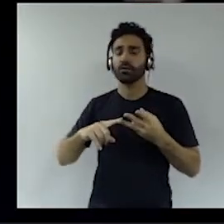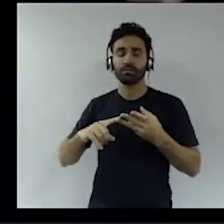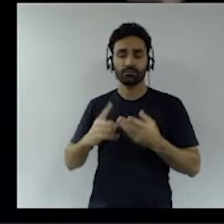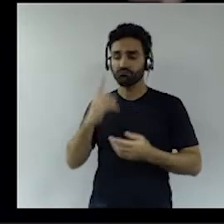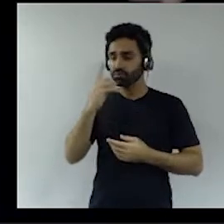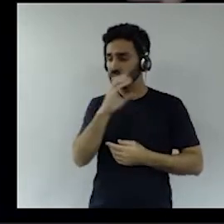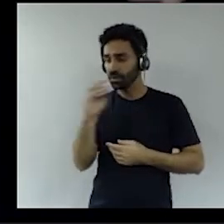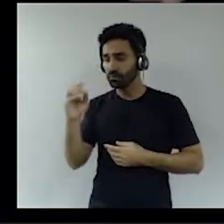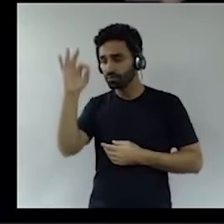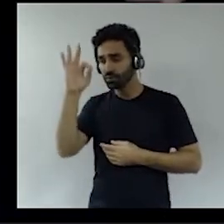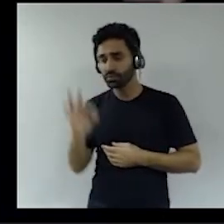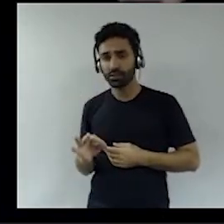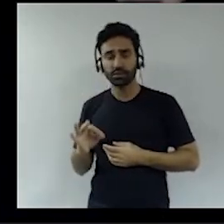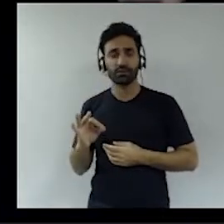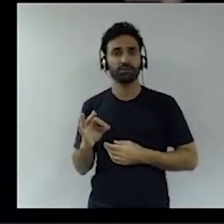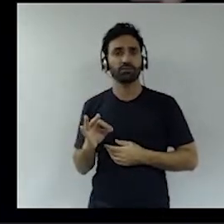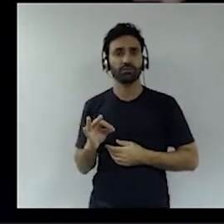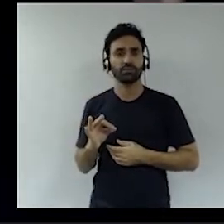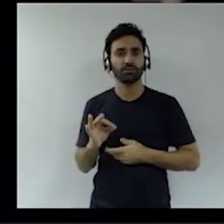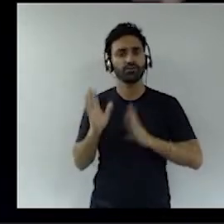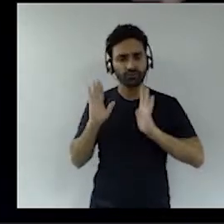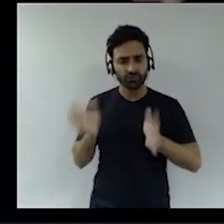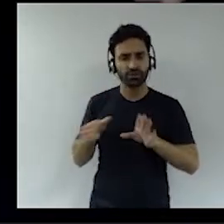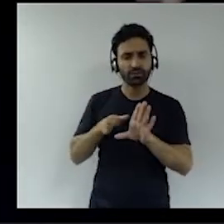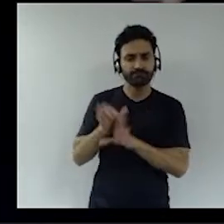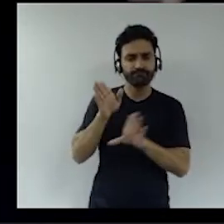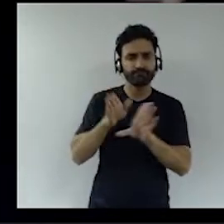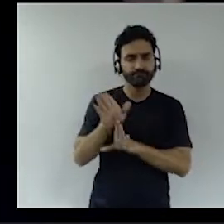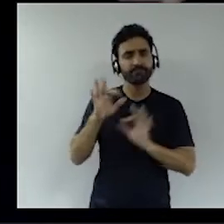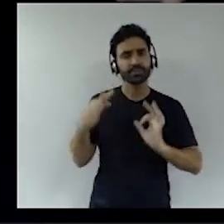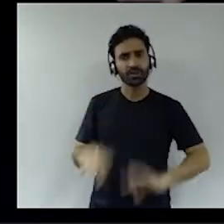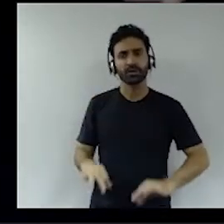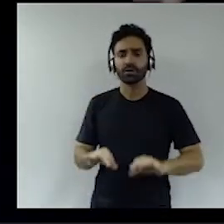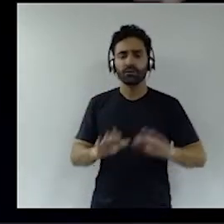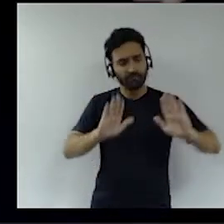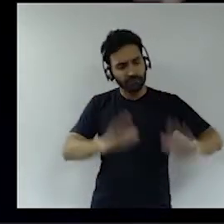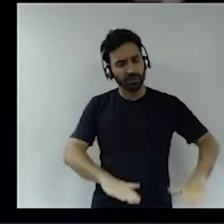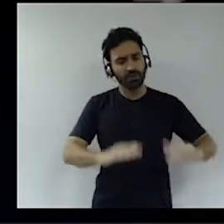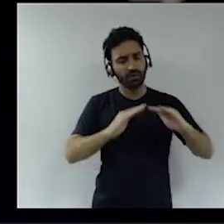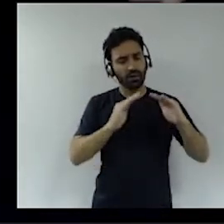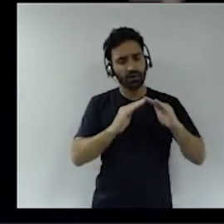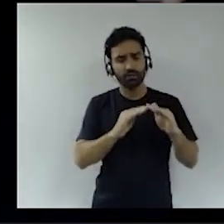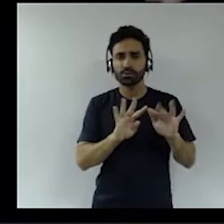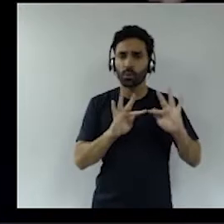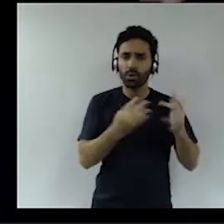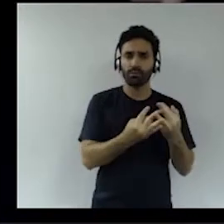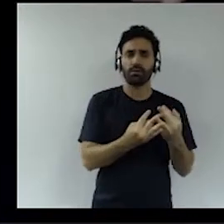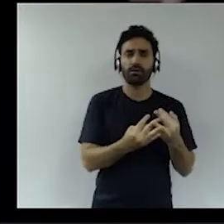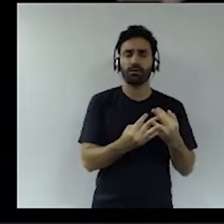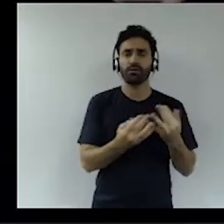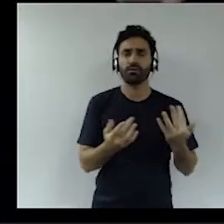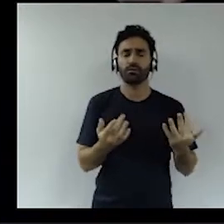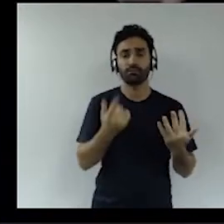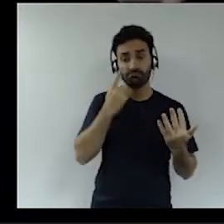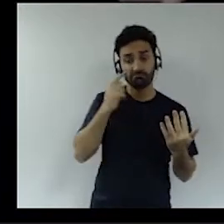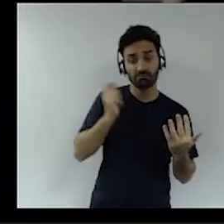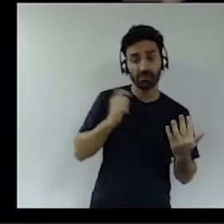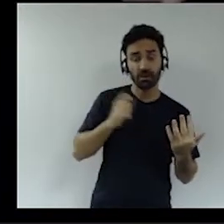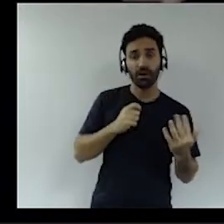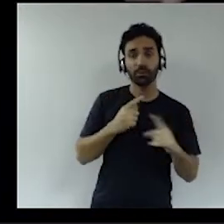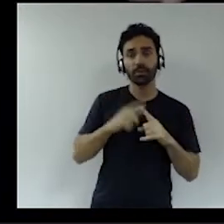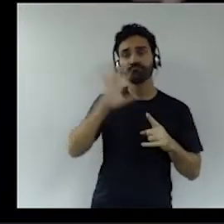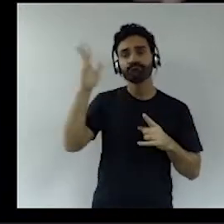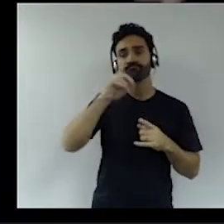unanimidade, que recomendavam a quarentena, o isolamento possível, com a redução possível dos riscos